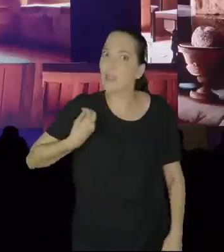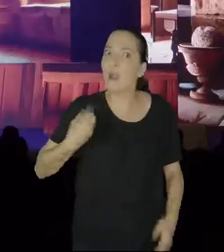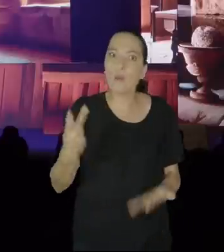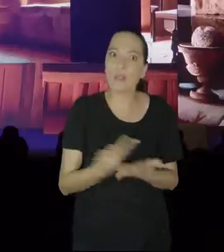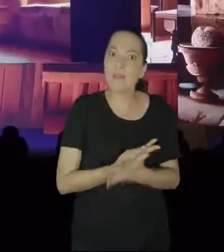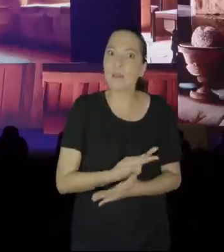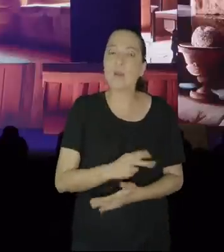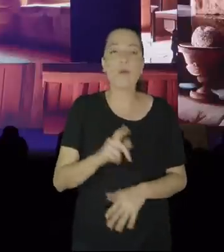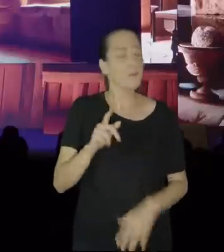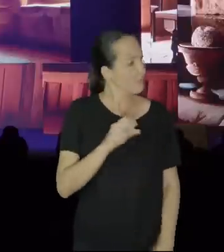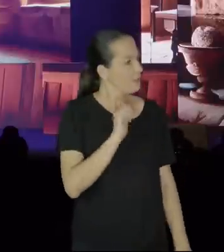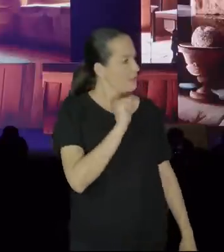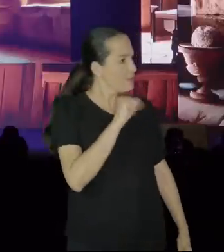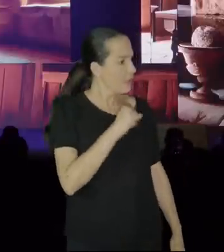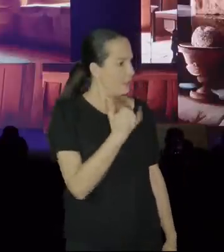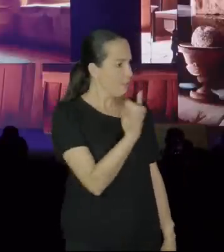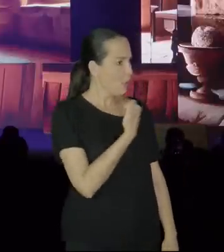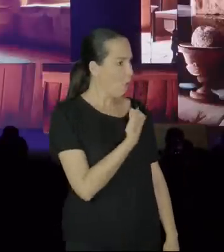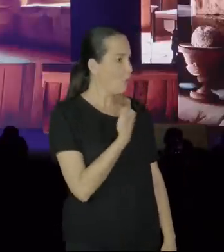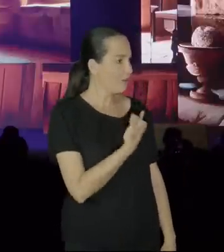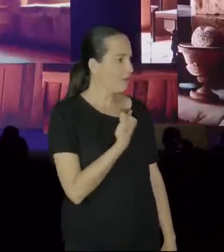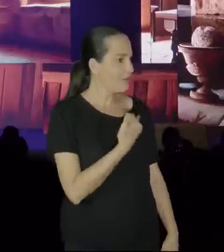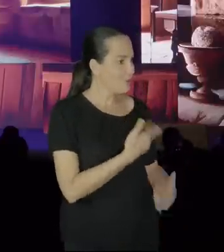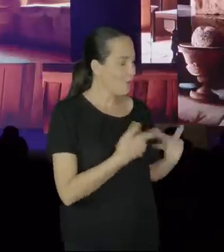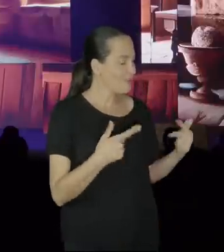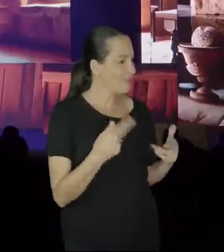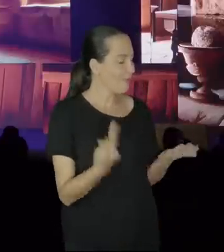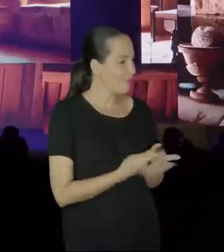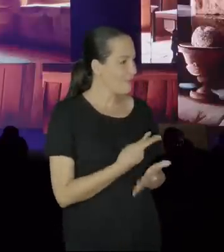Sim, Maria. Conte-me tudo, prima.